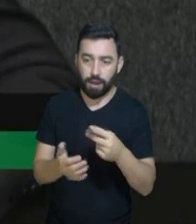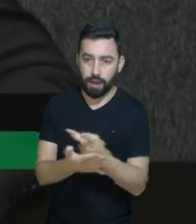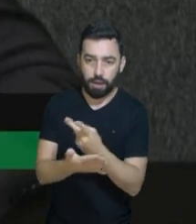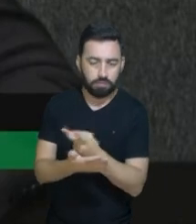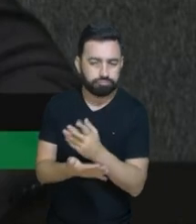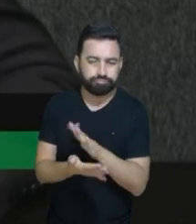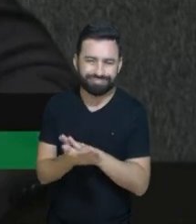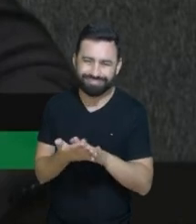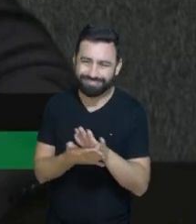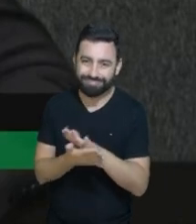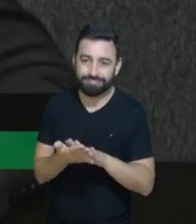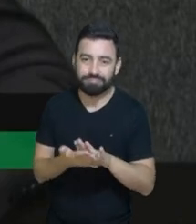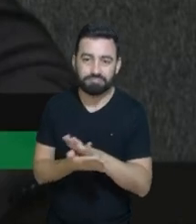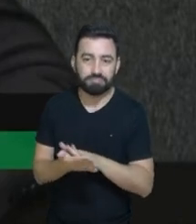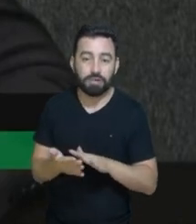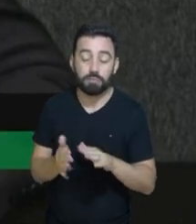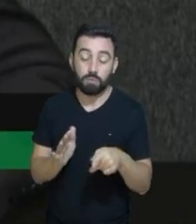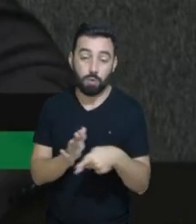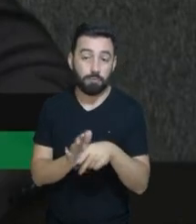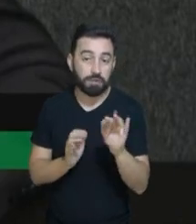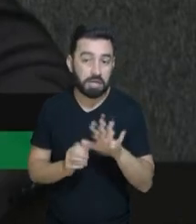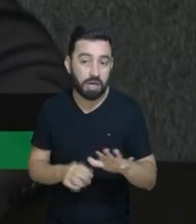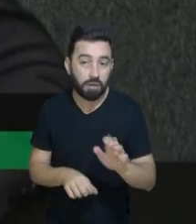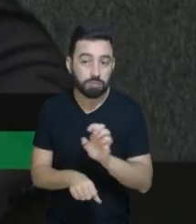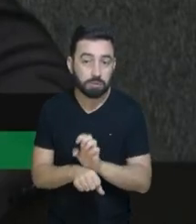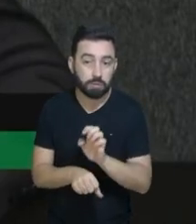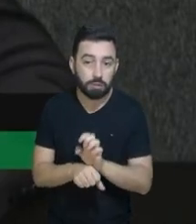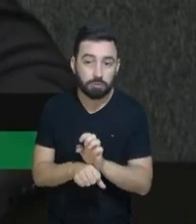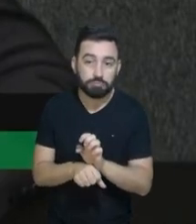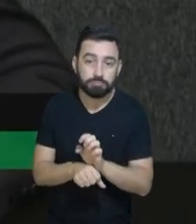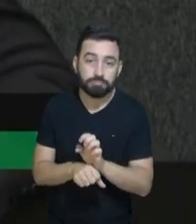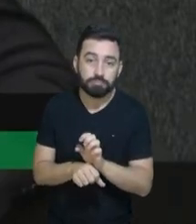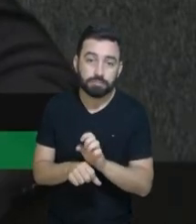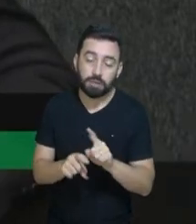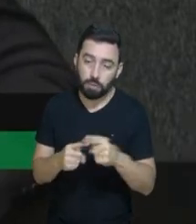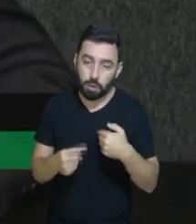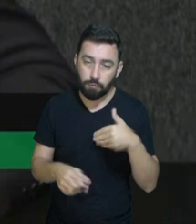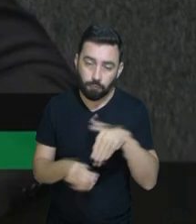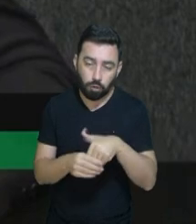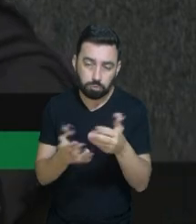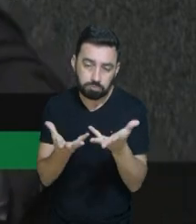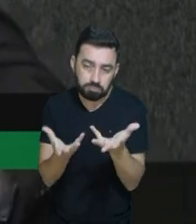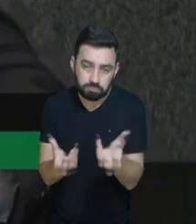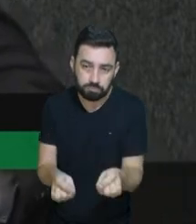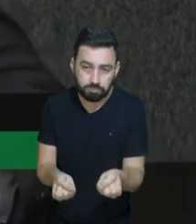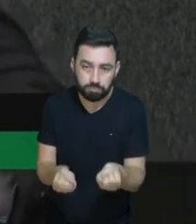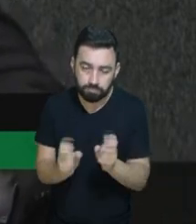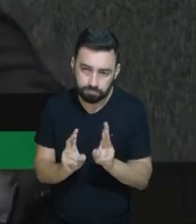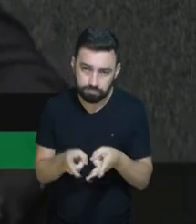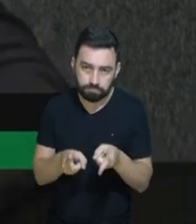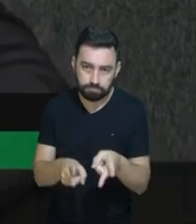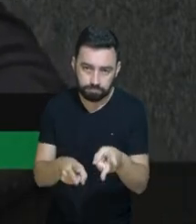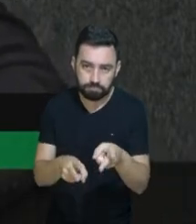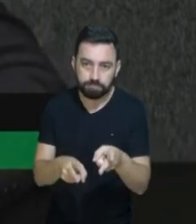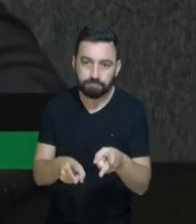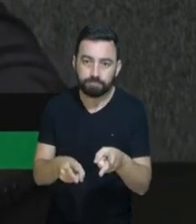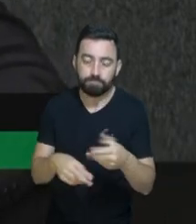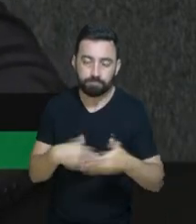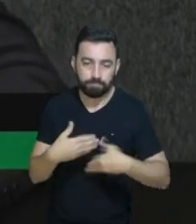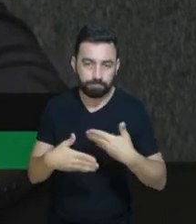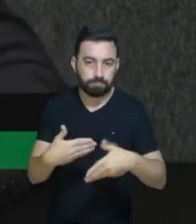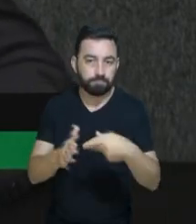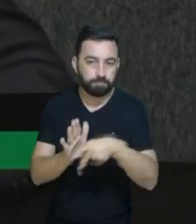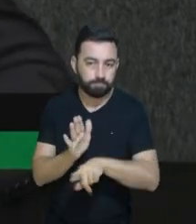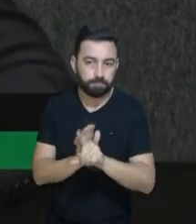das cartas federal estadual e assim Eu voto pela admissibilidade do prosseguimento da tramitação processual do projeto de